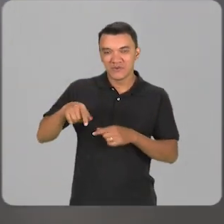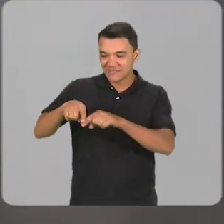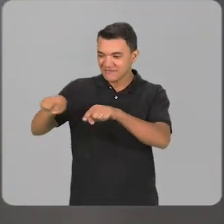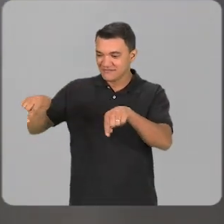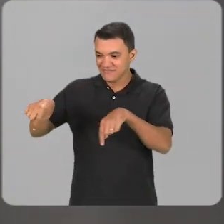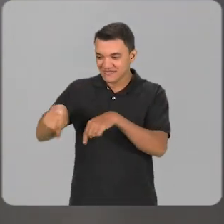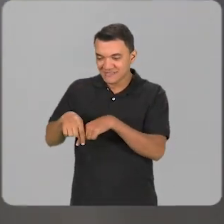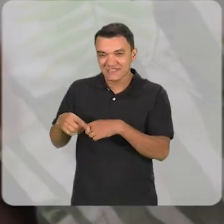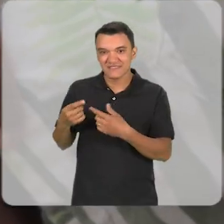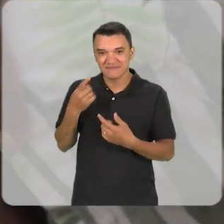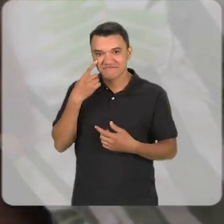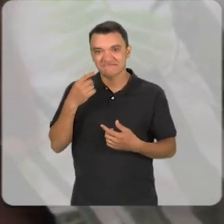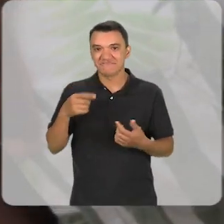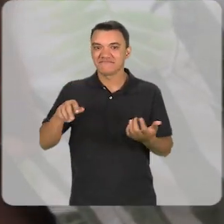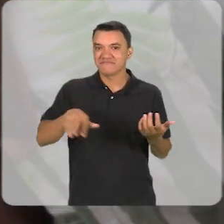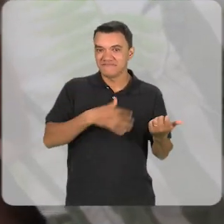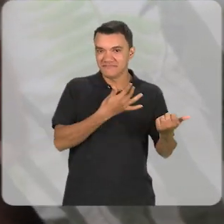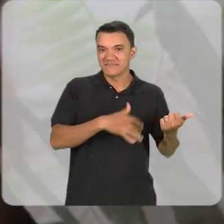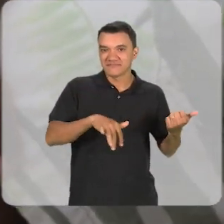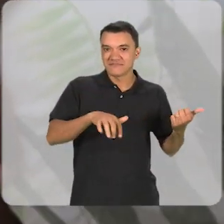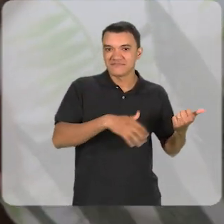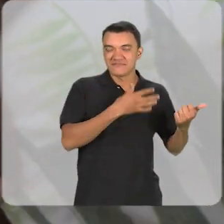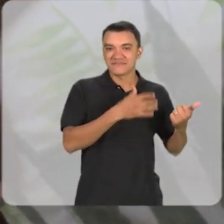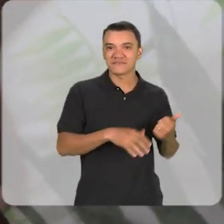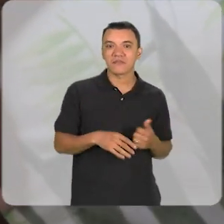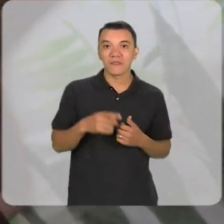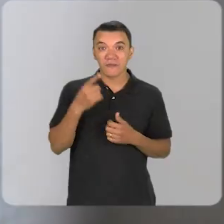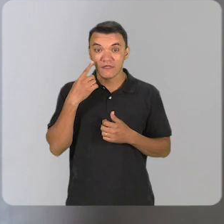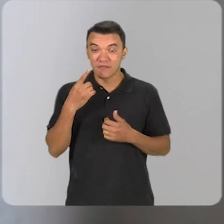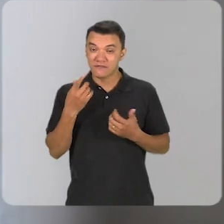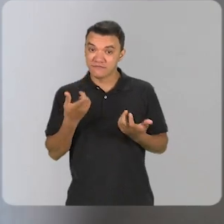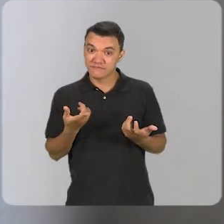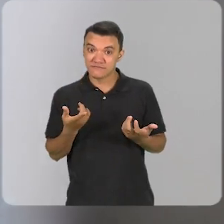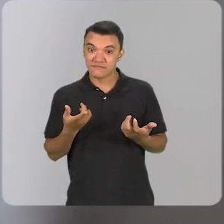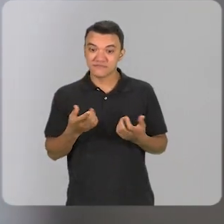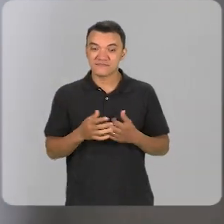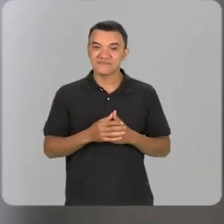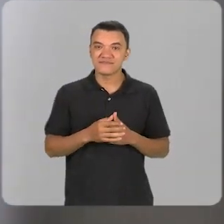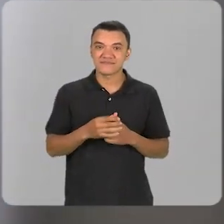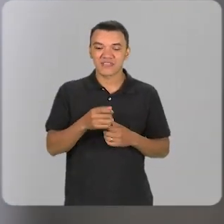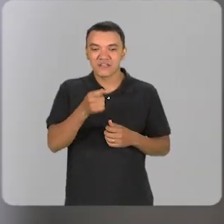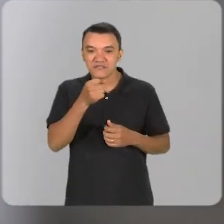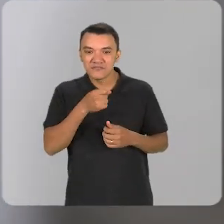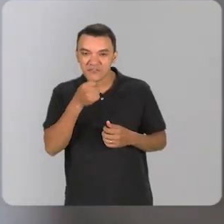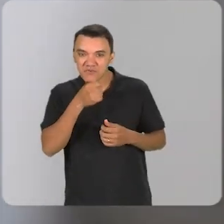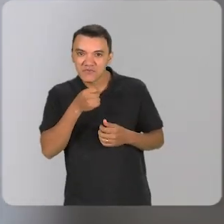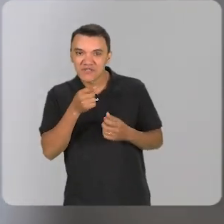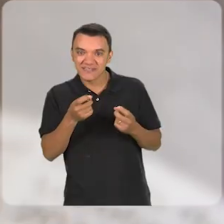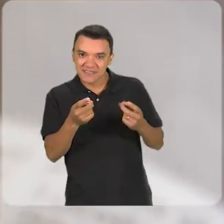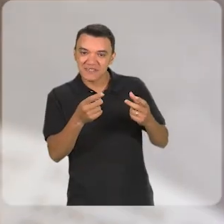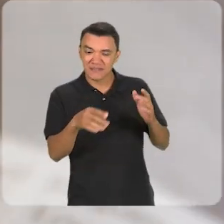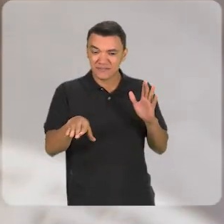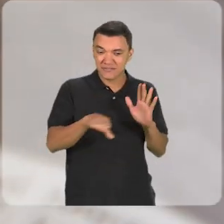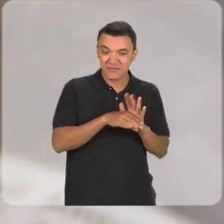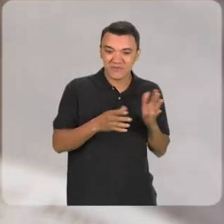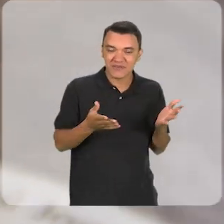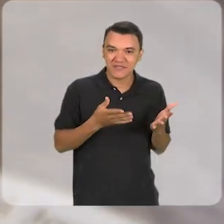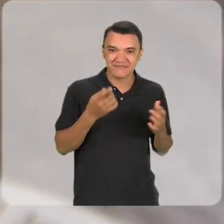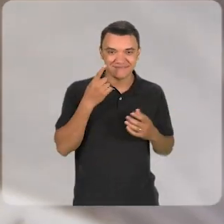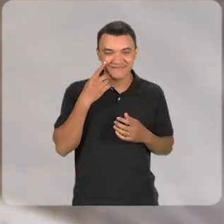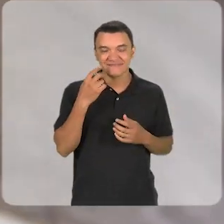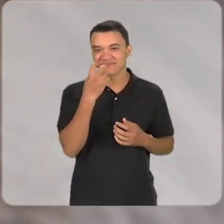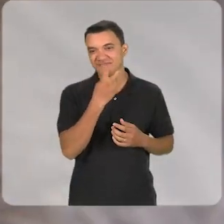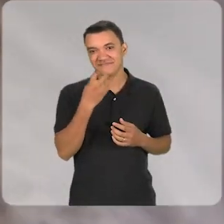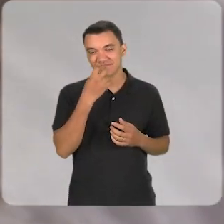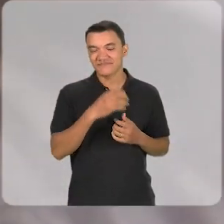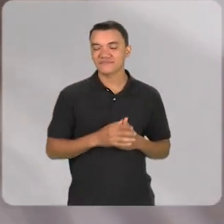Venha saber desse povo, rapazinho, como é que tá? Venha tomar teu sorvete que acabou de chegar. E os pescadores